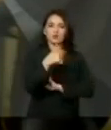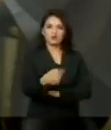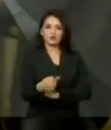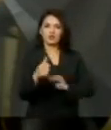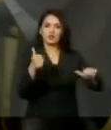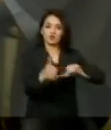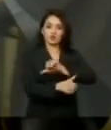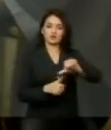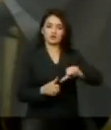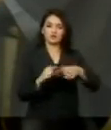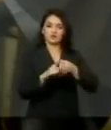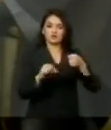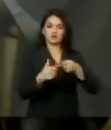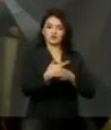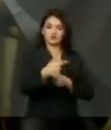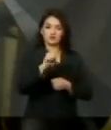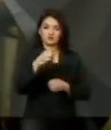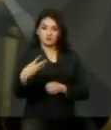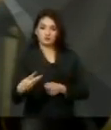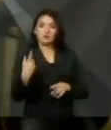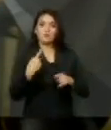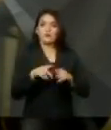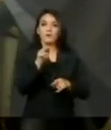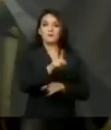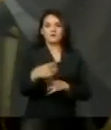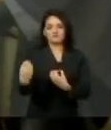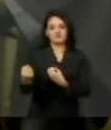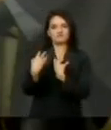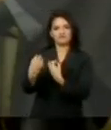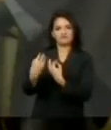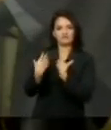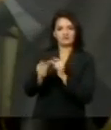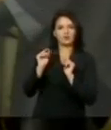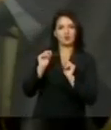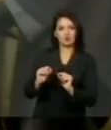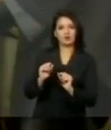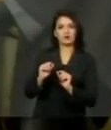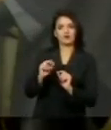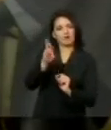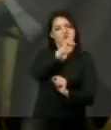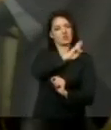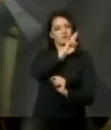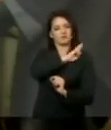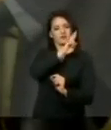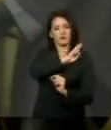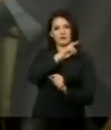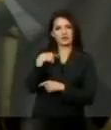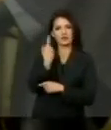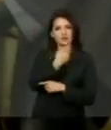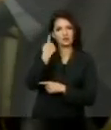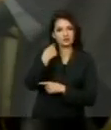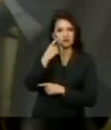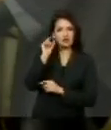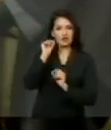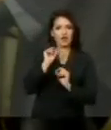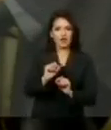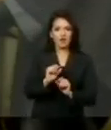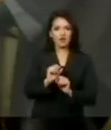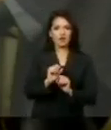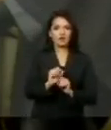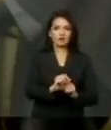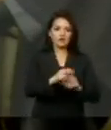283 porque o professor que me ensinou que a tarefa dos juristas do tempo presente era constitucionaliza são do direito brasileiro